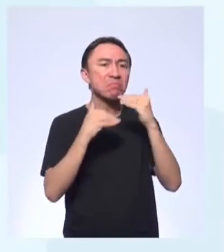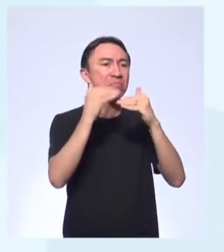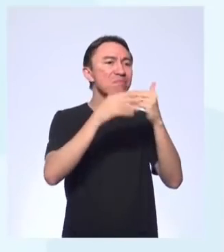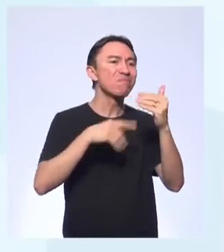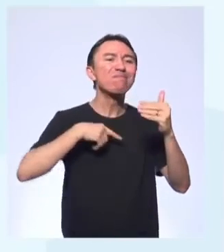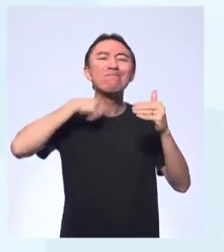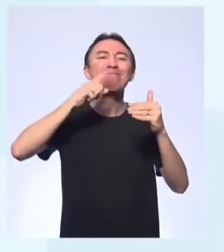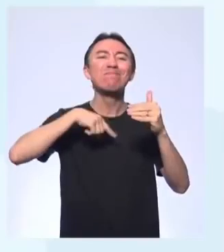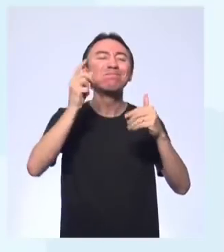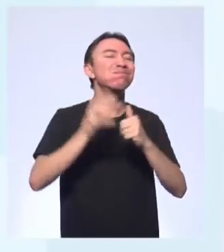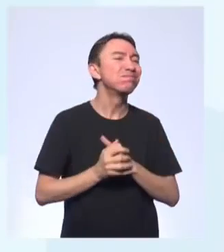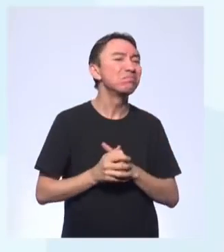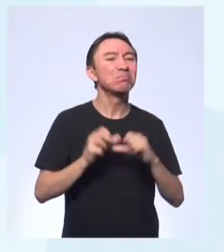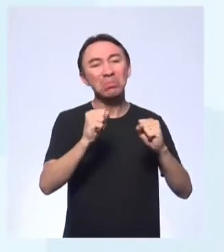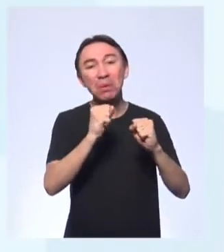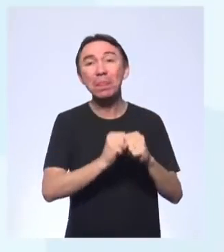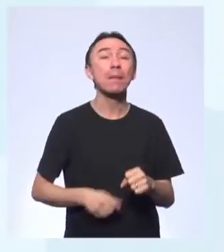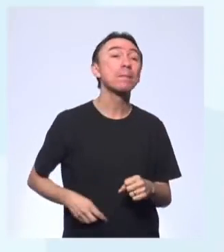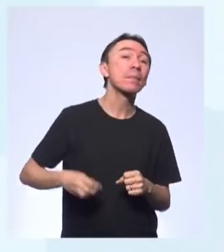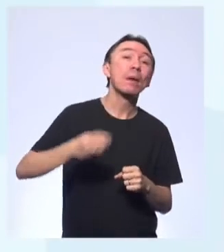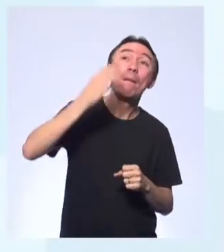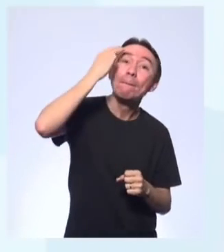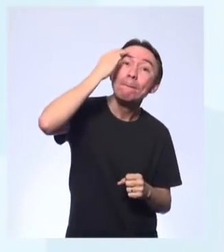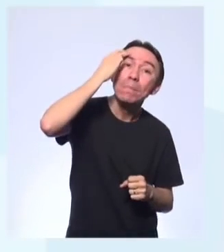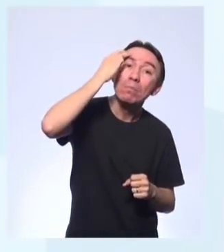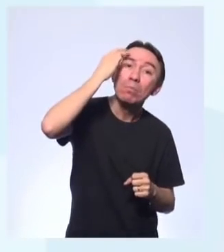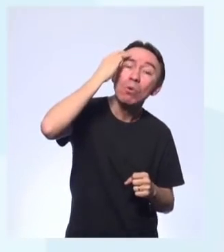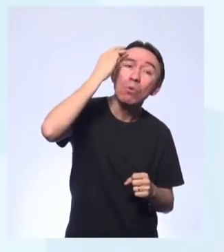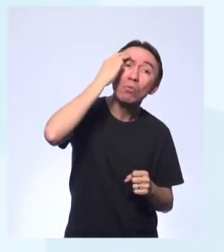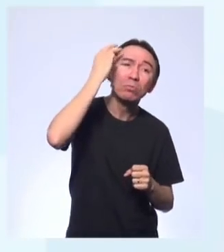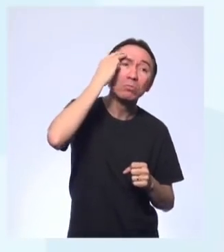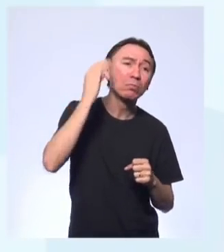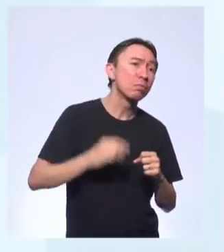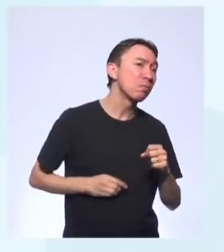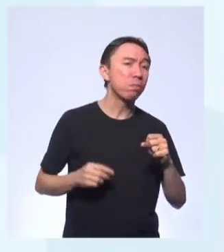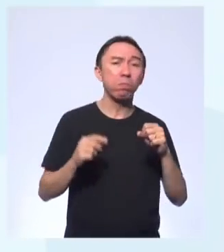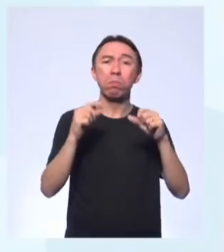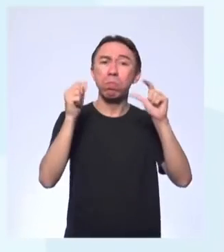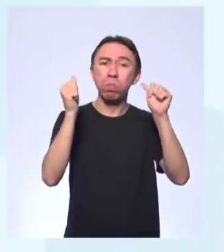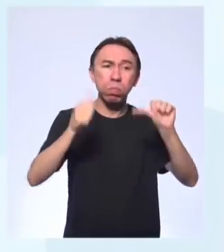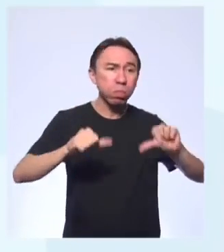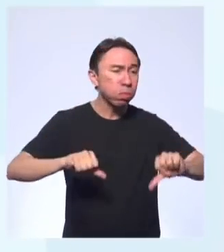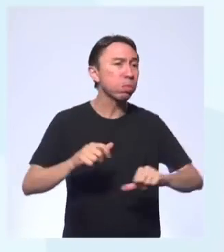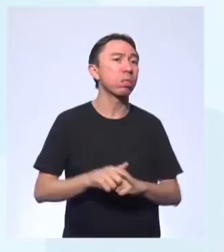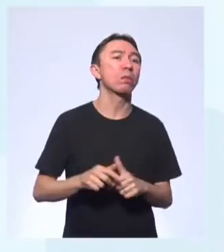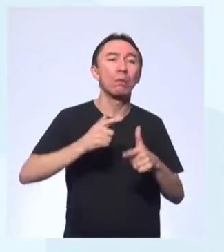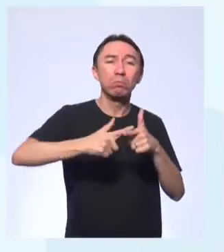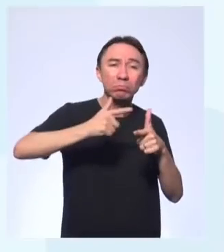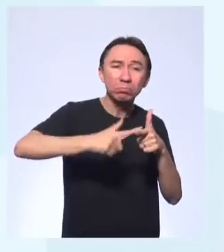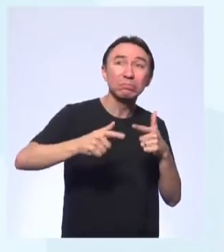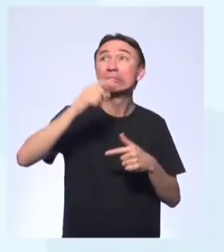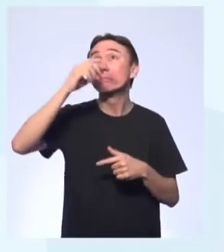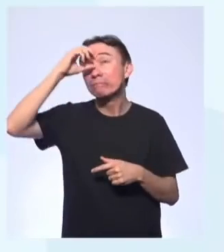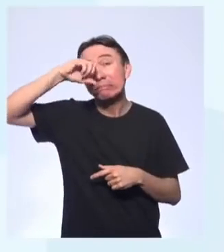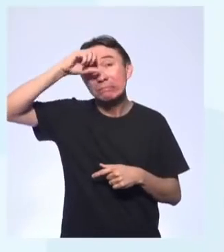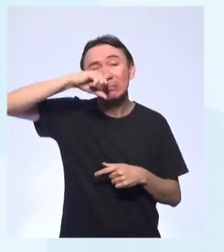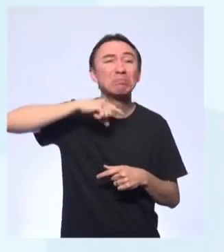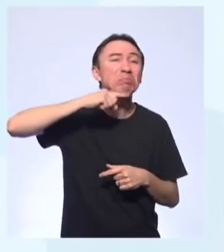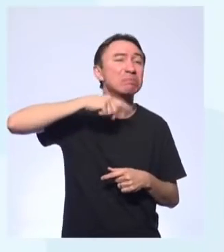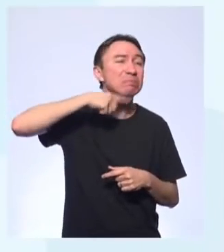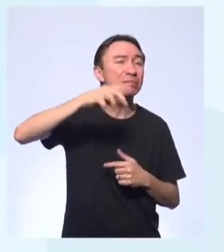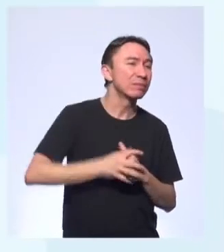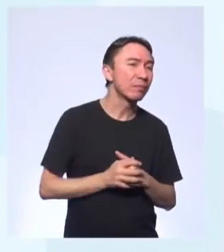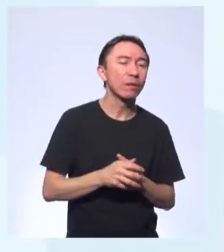ligada à questão do aprendizado, prejuízo no sono e desenvolvimento cognitivo, emocional